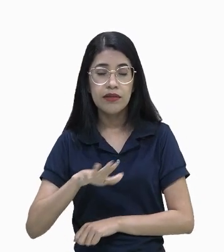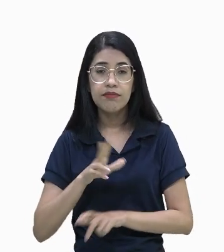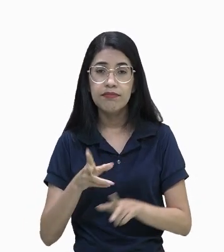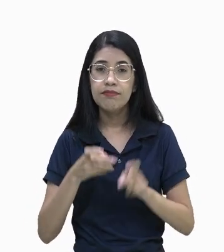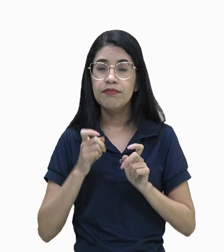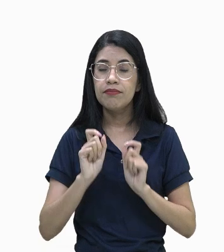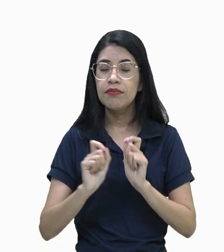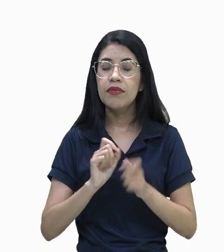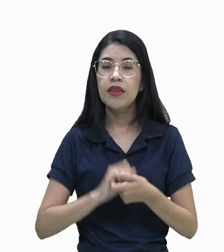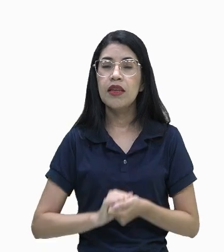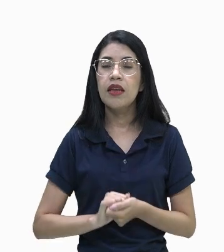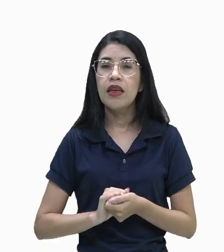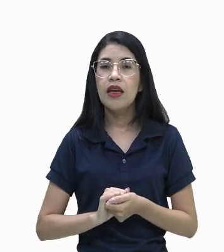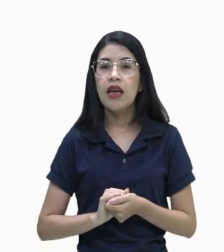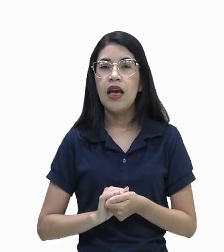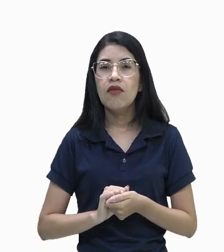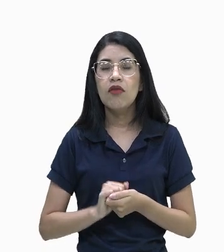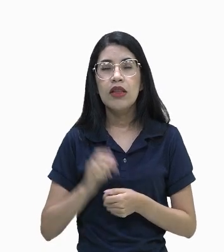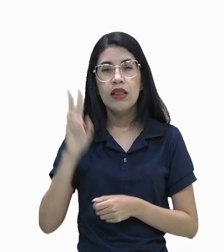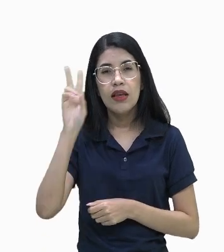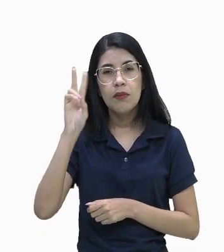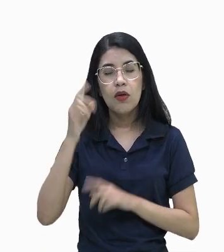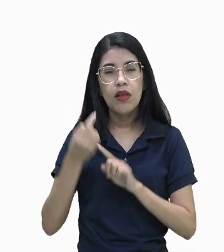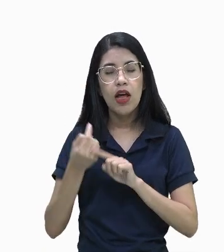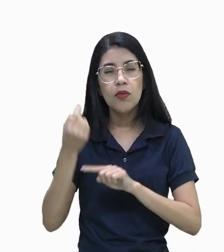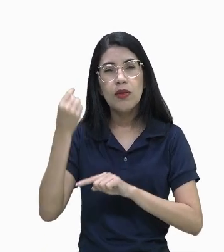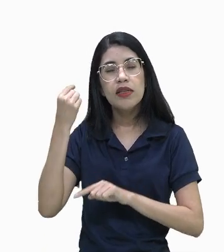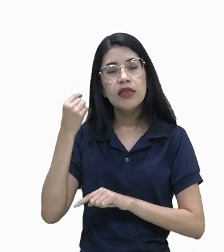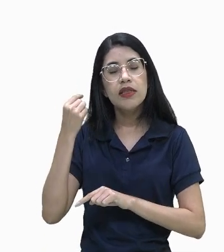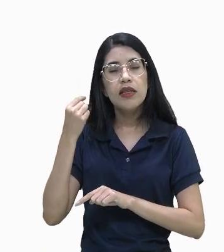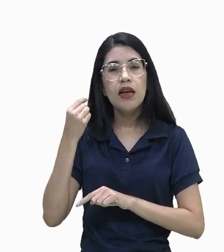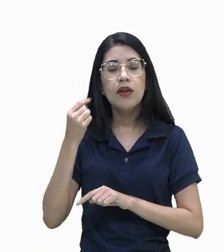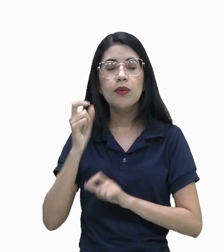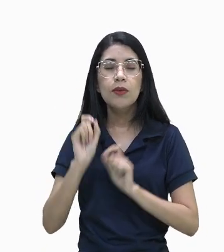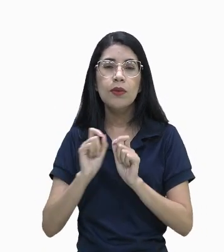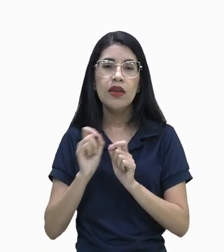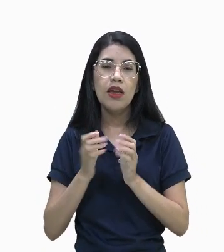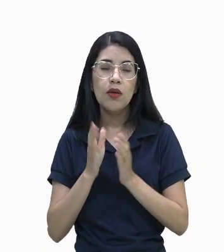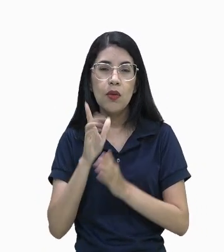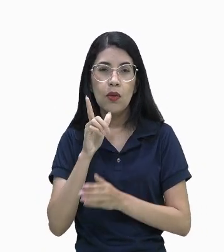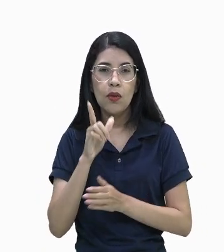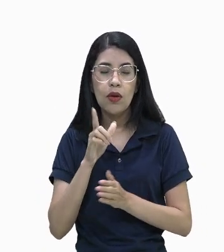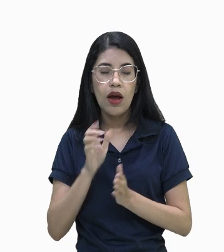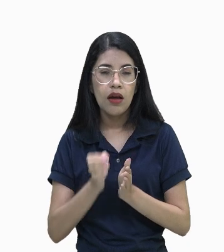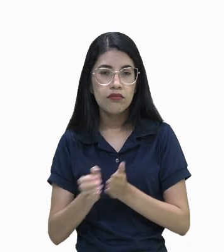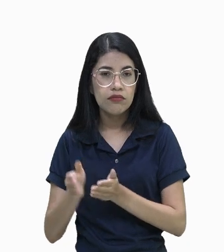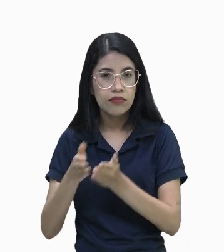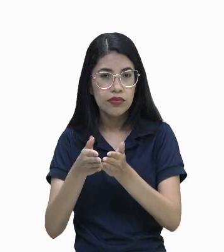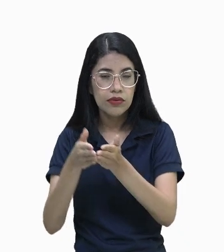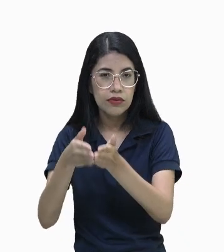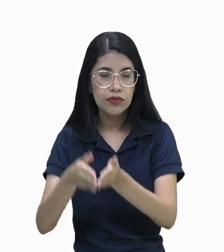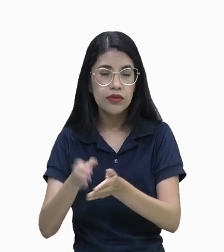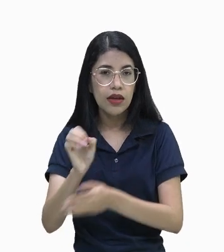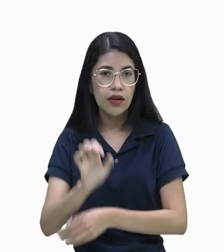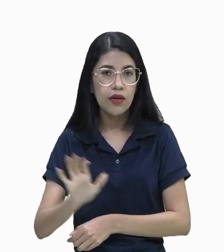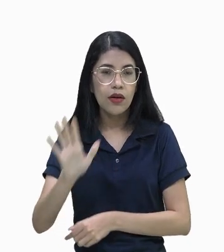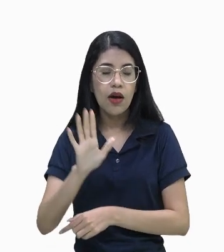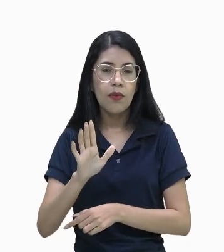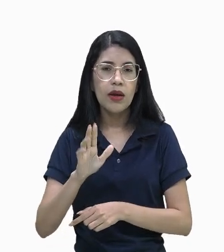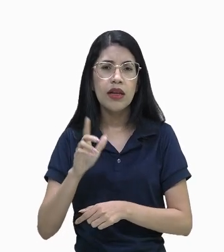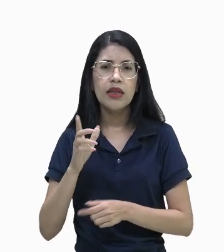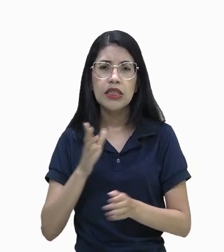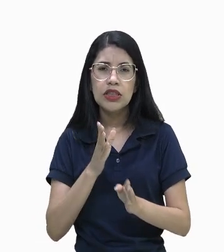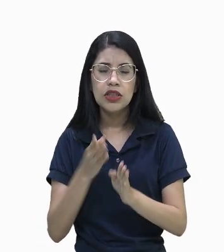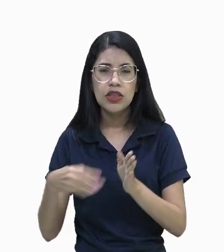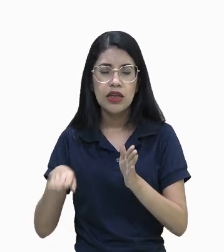aí uma alusão a um fato histórico, que é justamente no período das navegações, os europeus que por aqui andavam ficavam surpresos